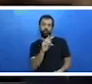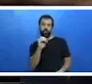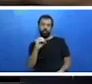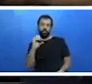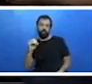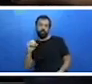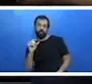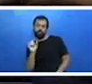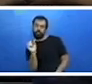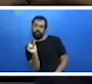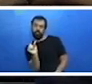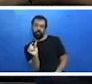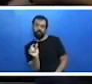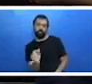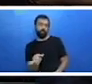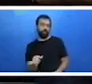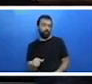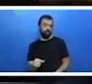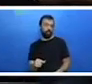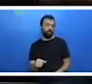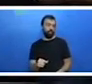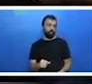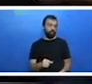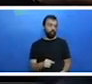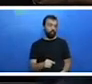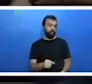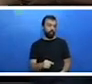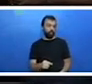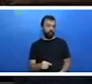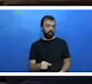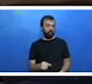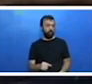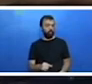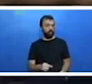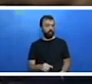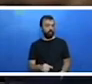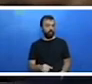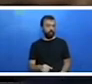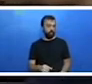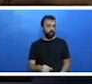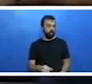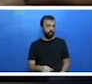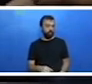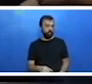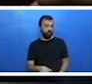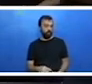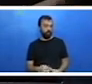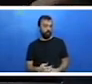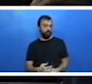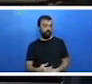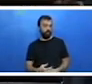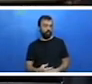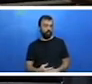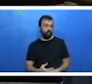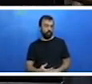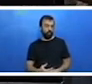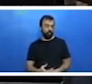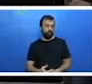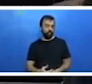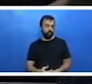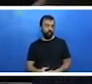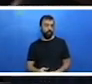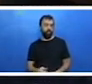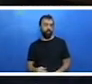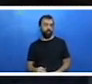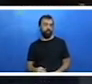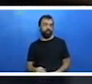que representa 1/10 da placa. Que peça representa a centésima parte do